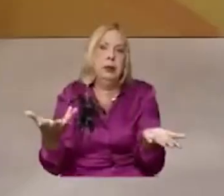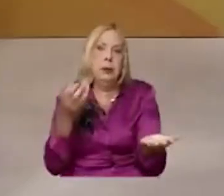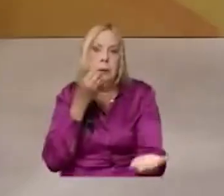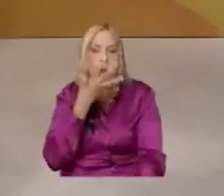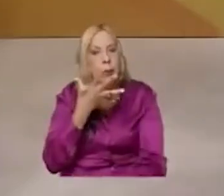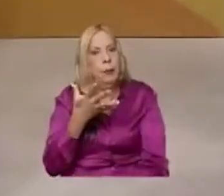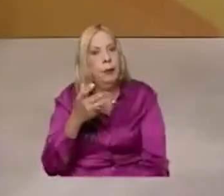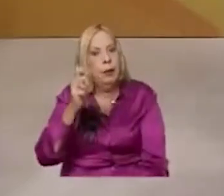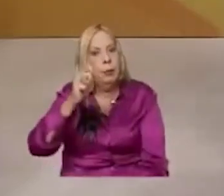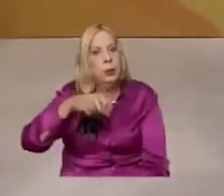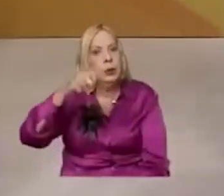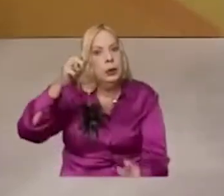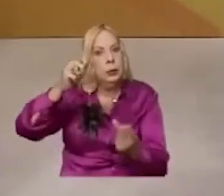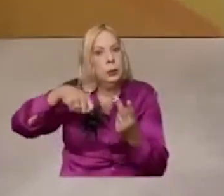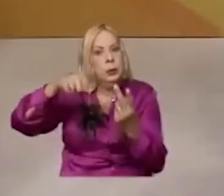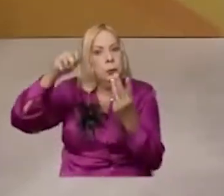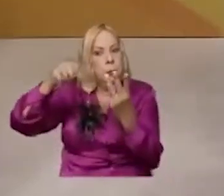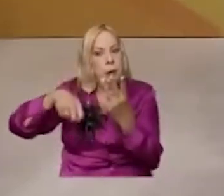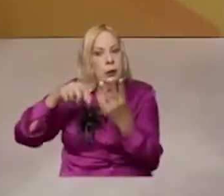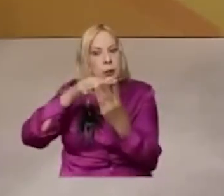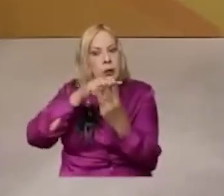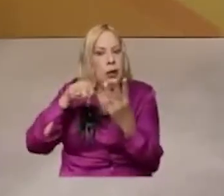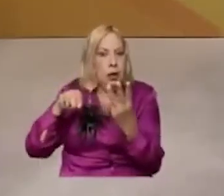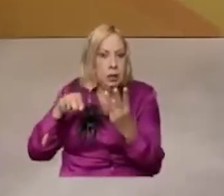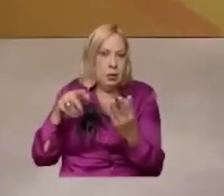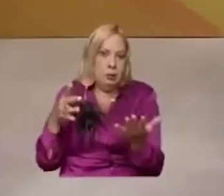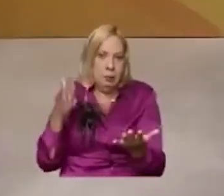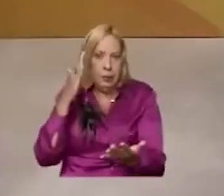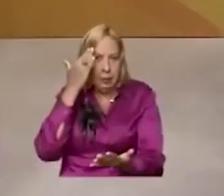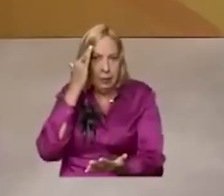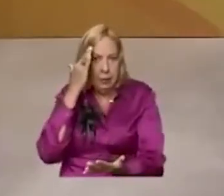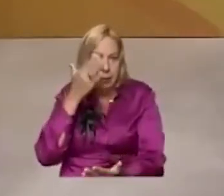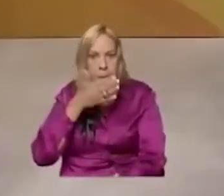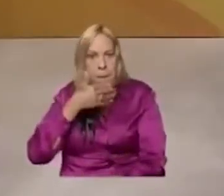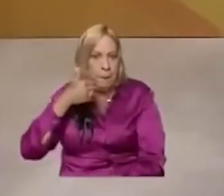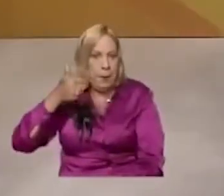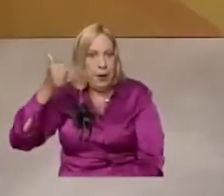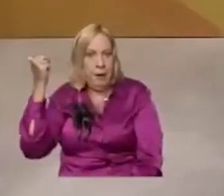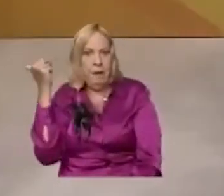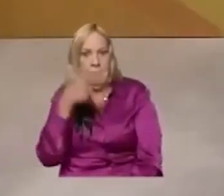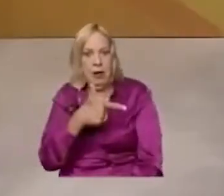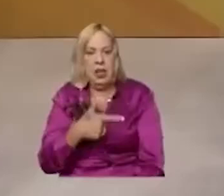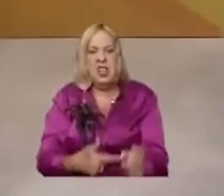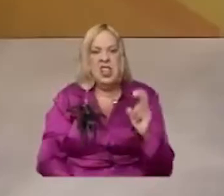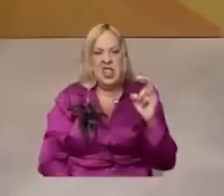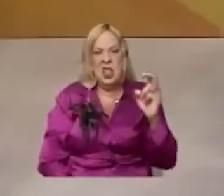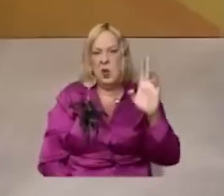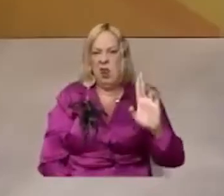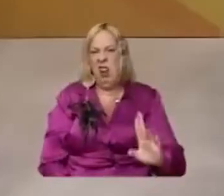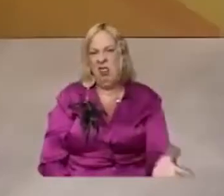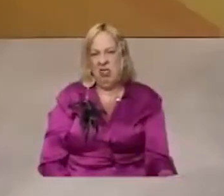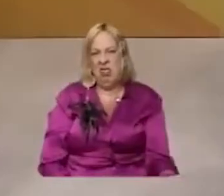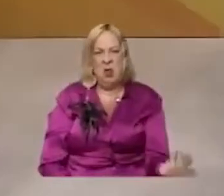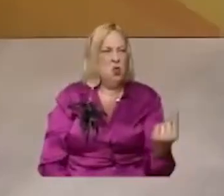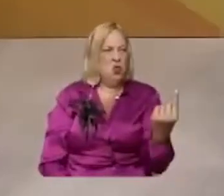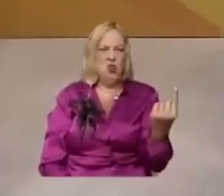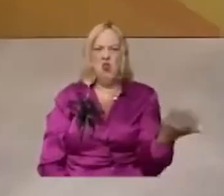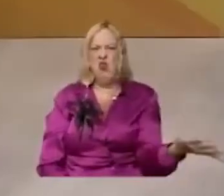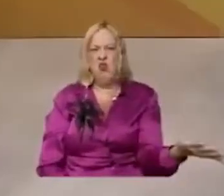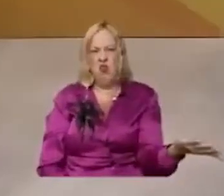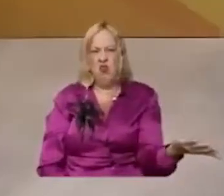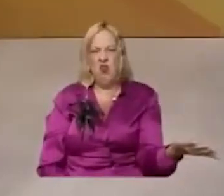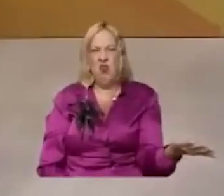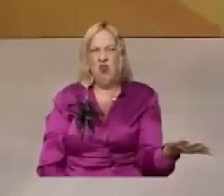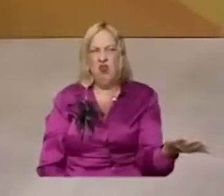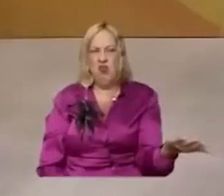pra vocês? Pega 10 reais, vai lá, vai assim que é certo. Eu ia no combo direto. Ah, total, com certeza. Oportunidade,